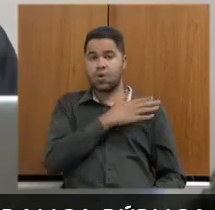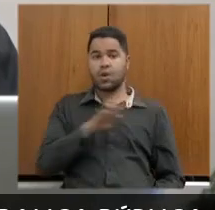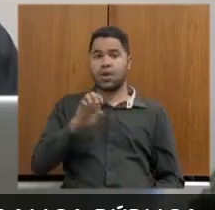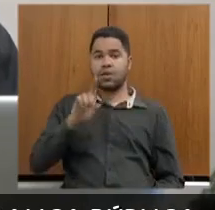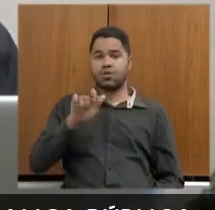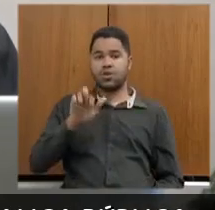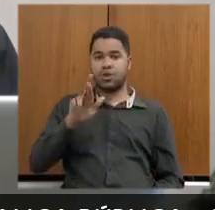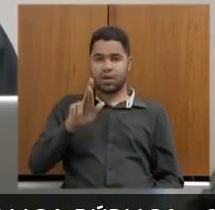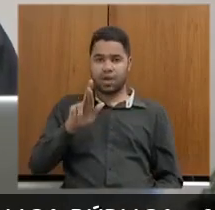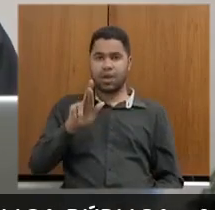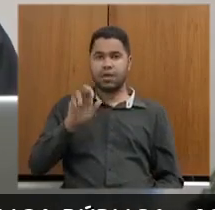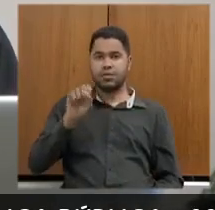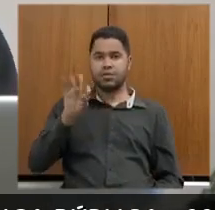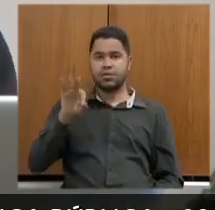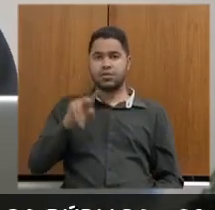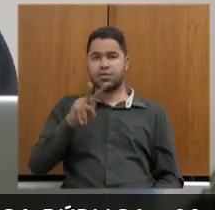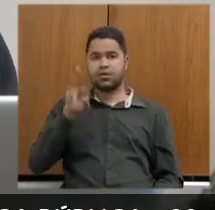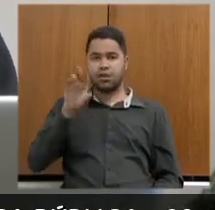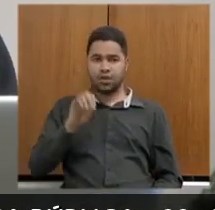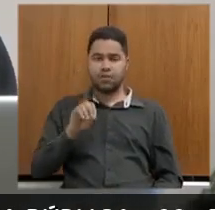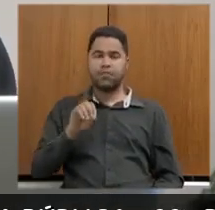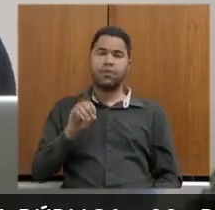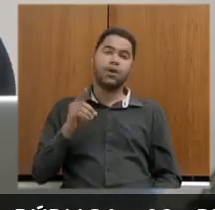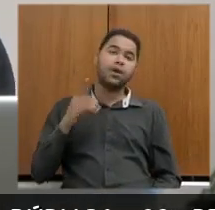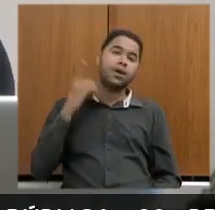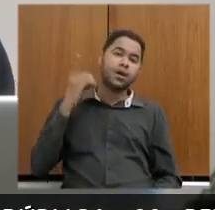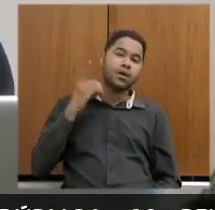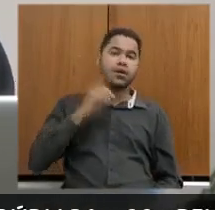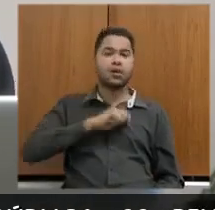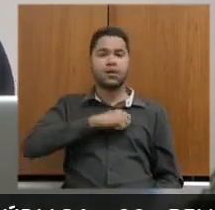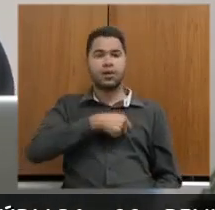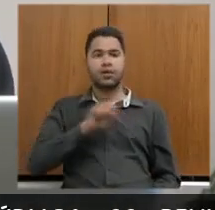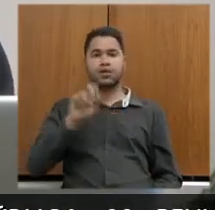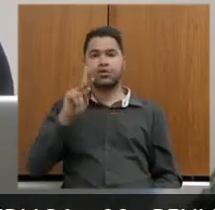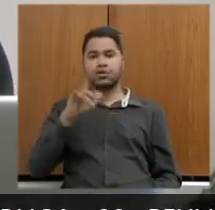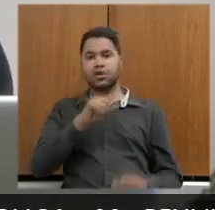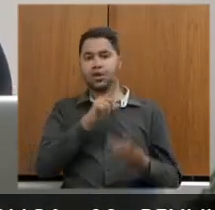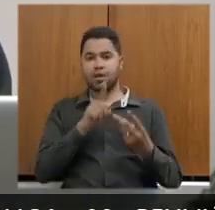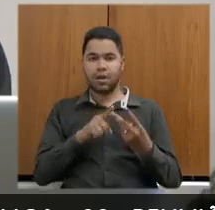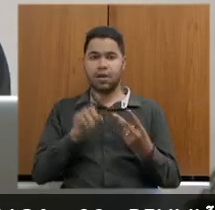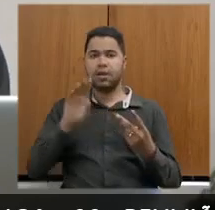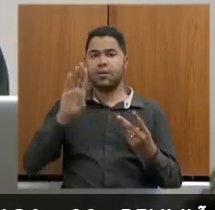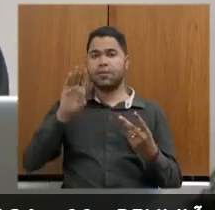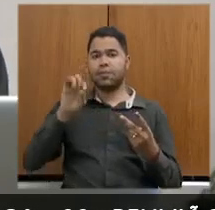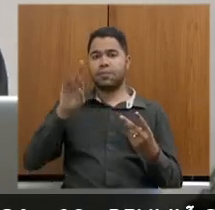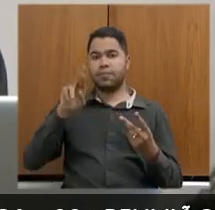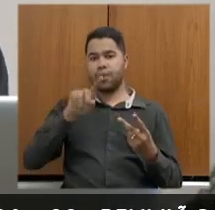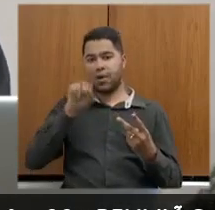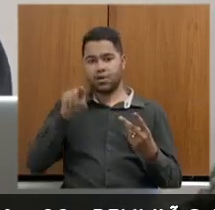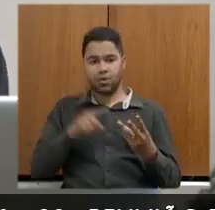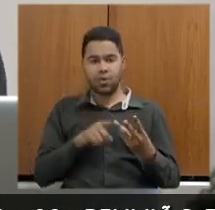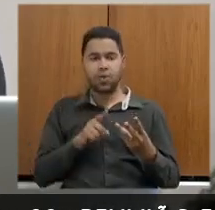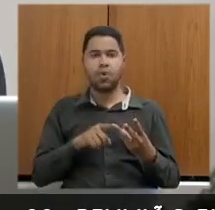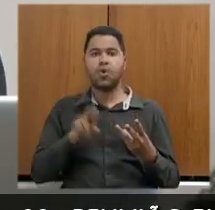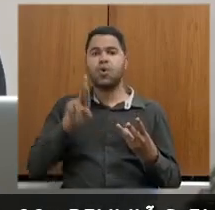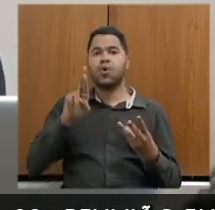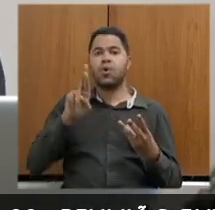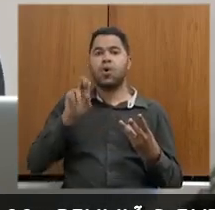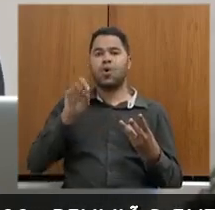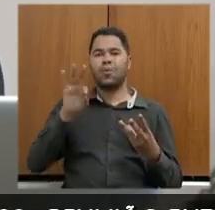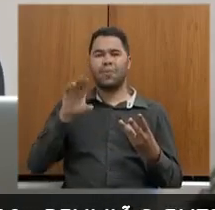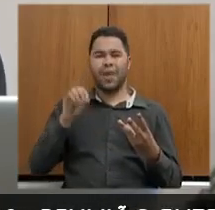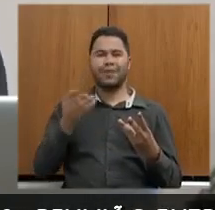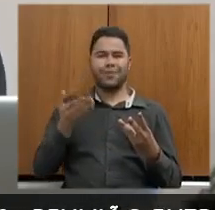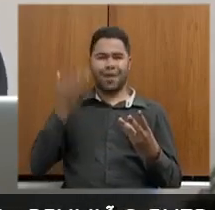agradeceu a presença da deputada e delegada Sheila do deputado Bartô do deputado Roberto Andrade que